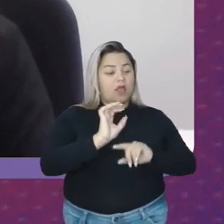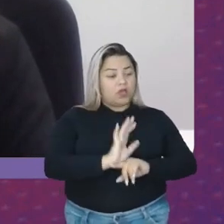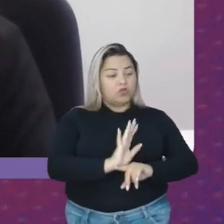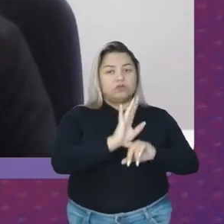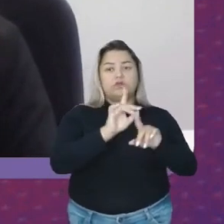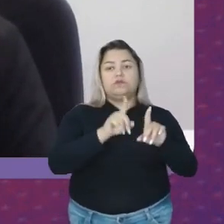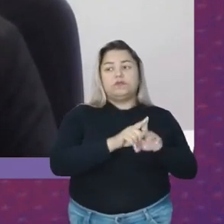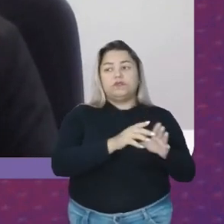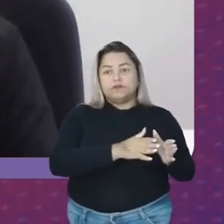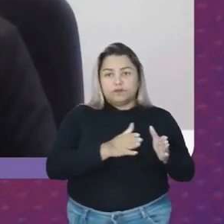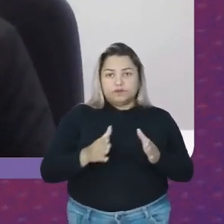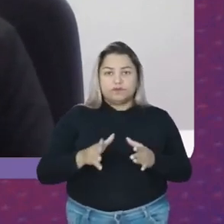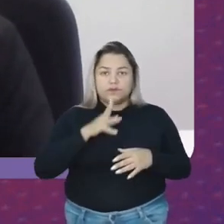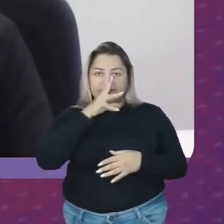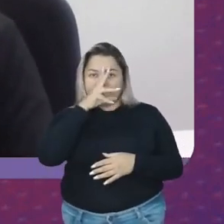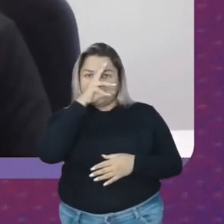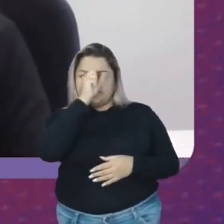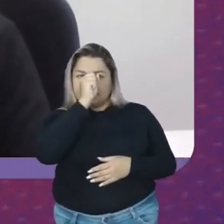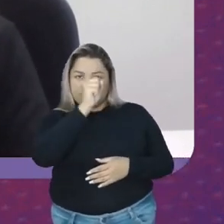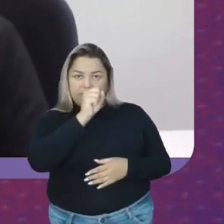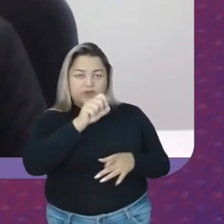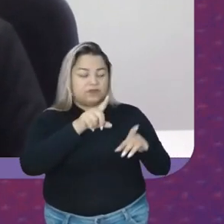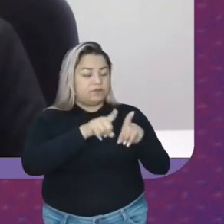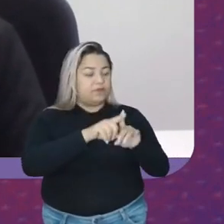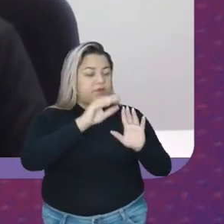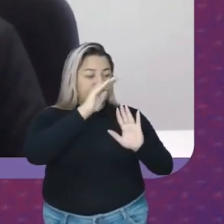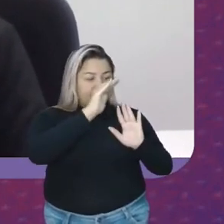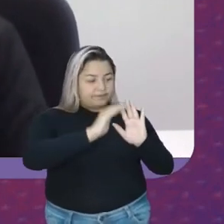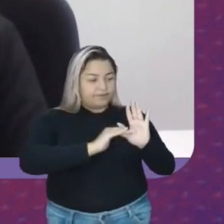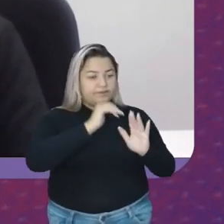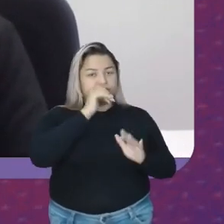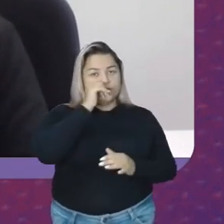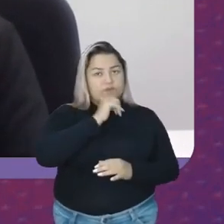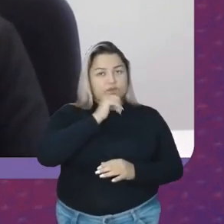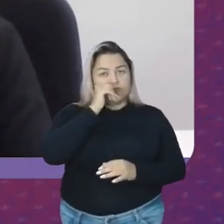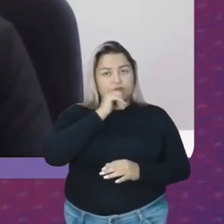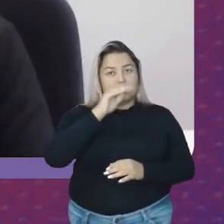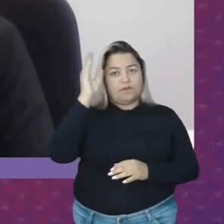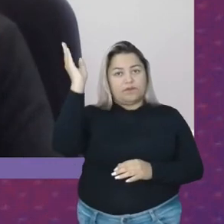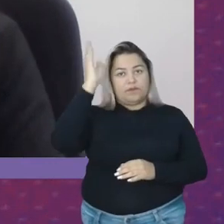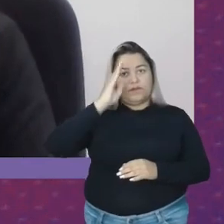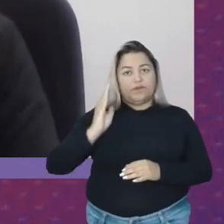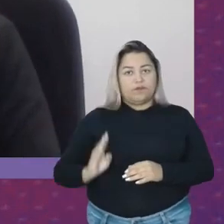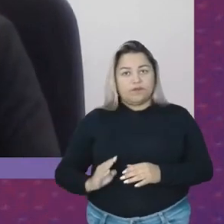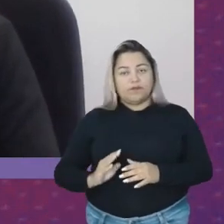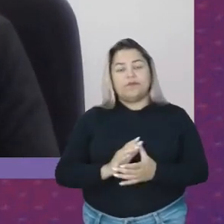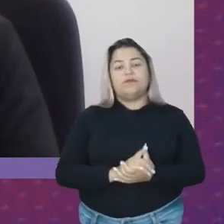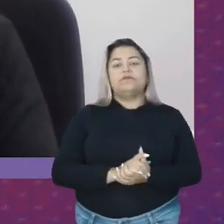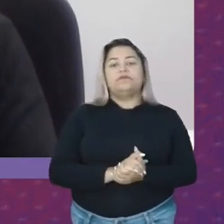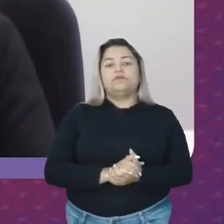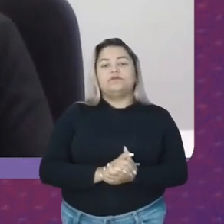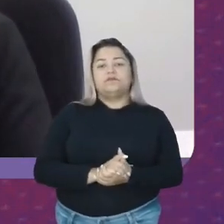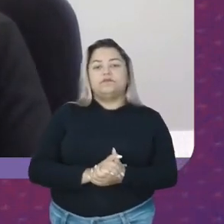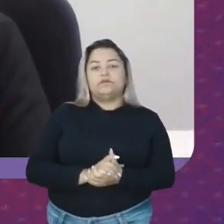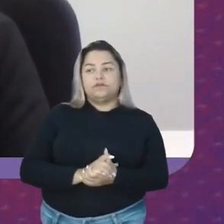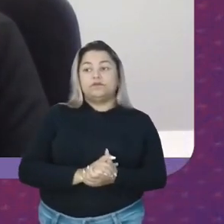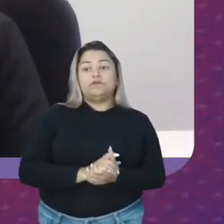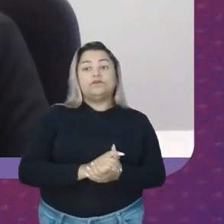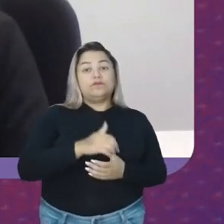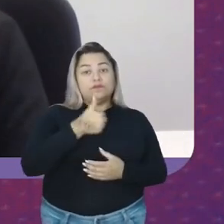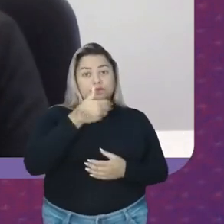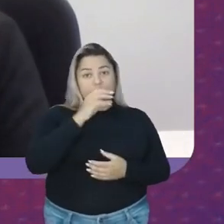nesse processo de fortalecer a pauta das mulheres brasileiras? Assim, uns 10